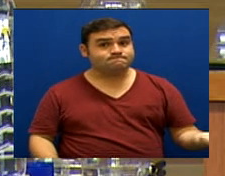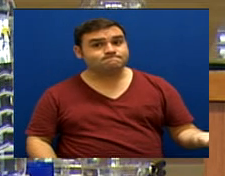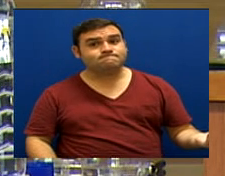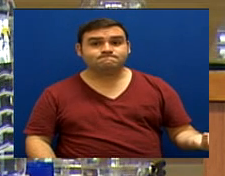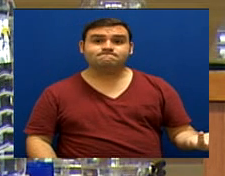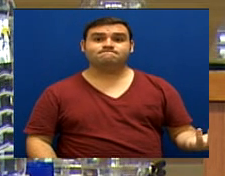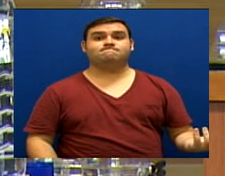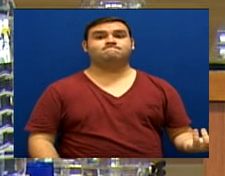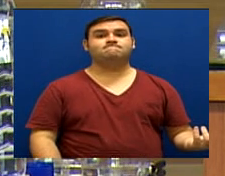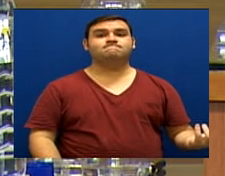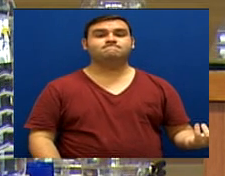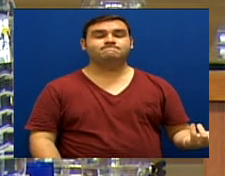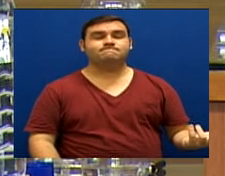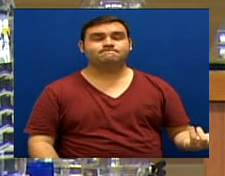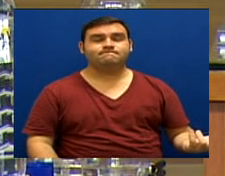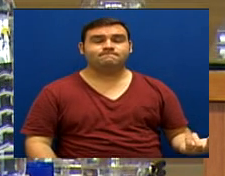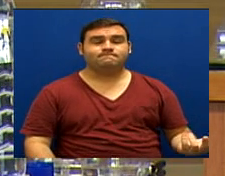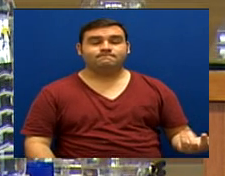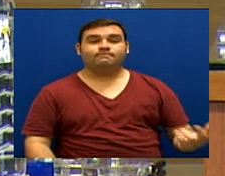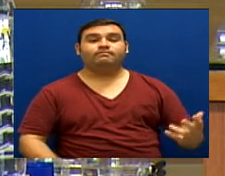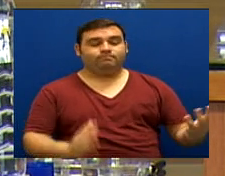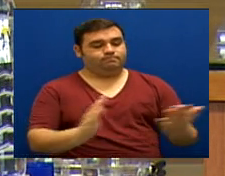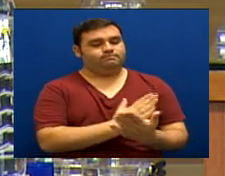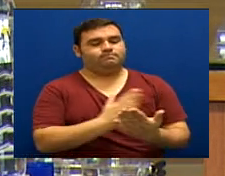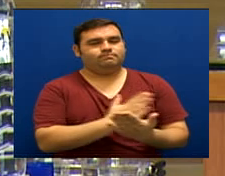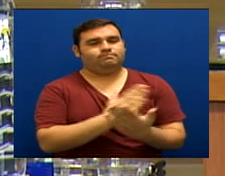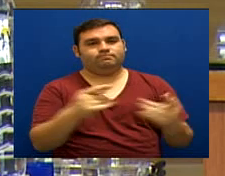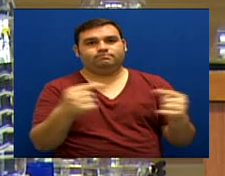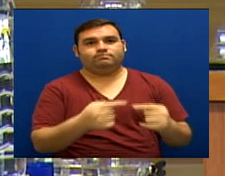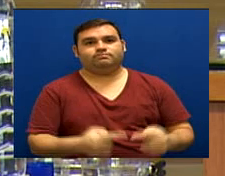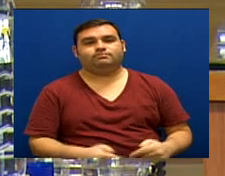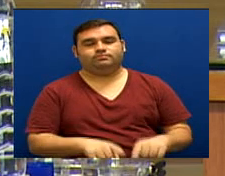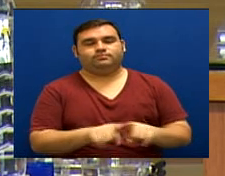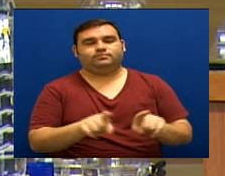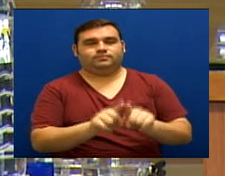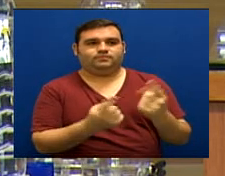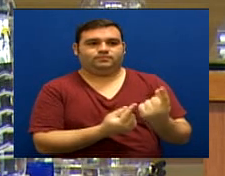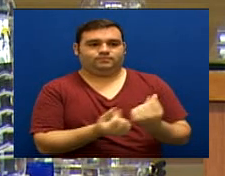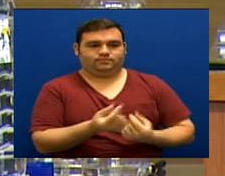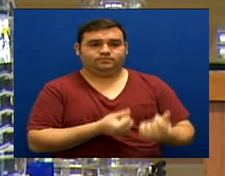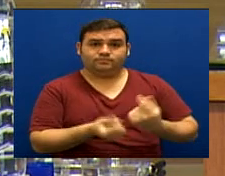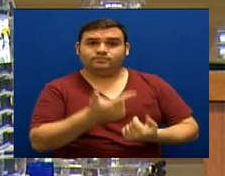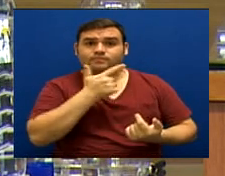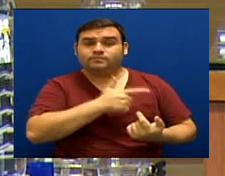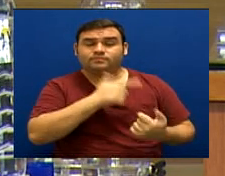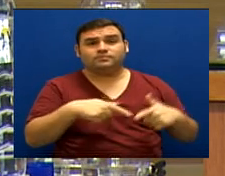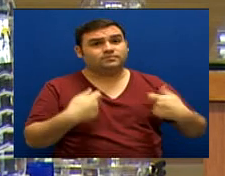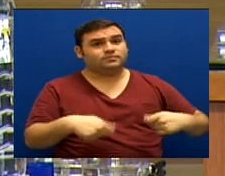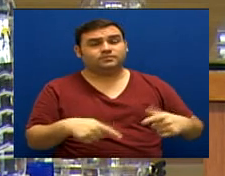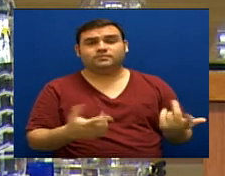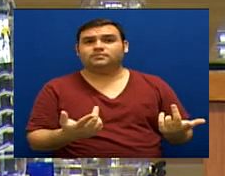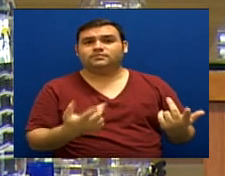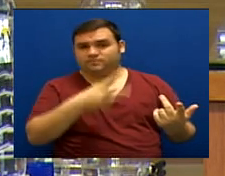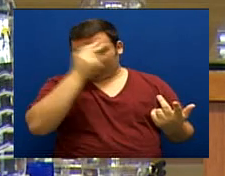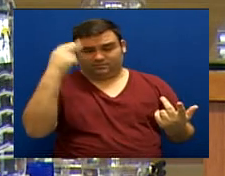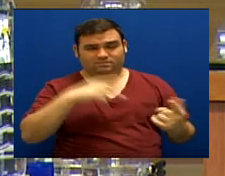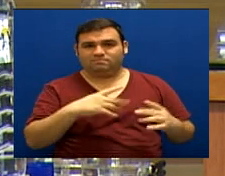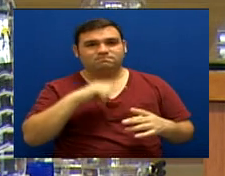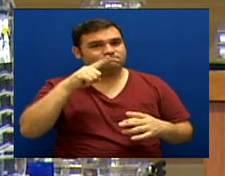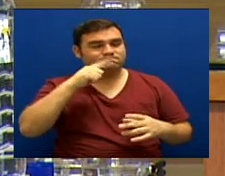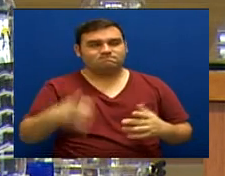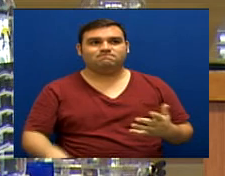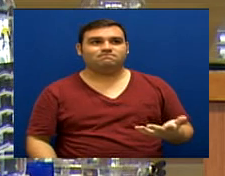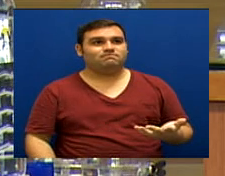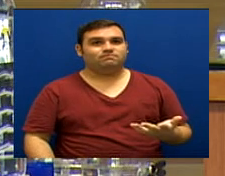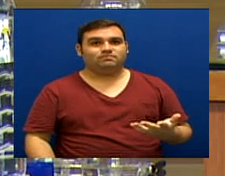é algumas formas em termos de de recurso é vai ter que ser a prefeitura não guenta também é